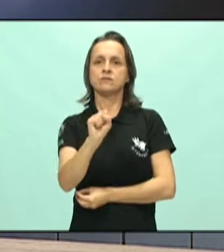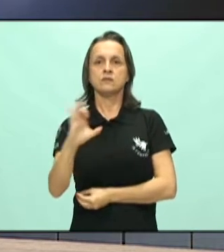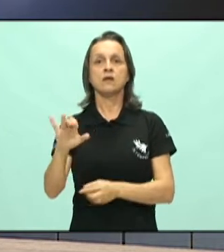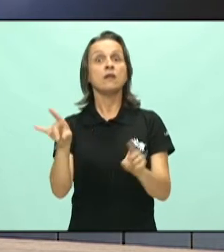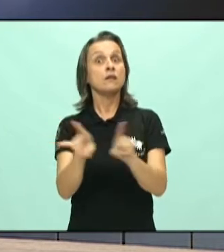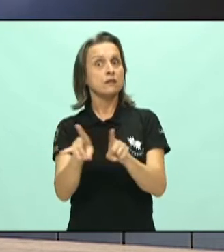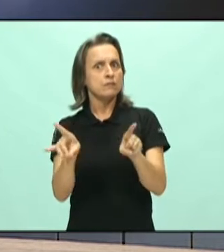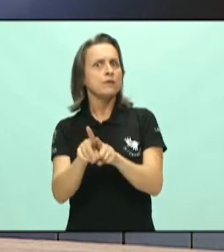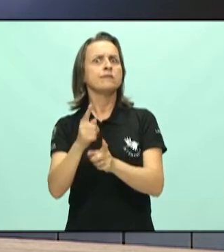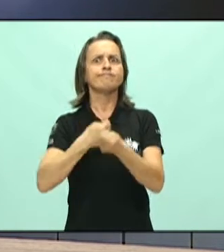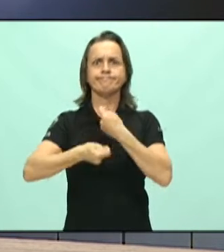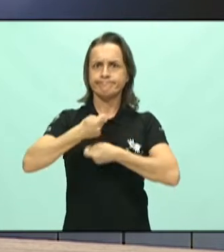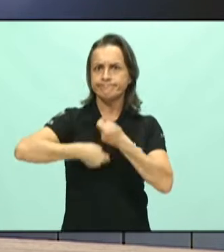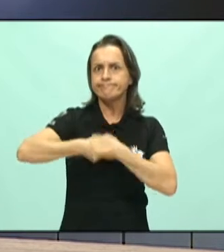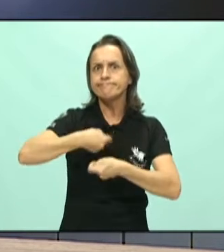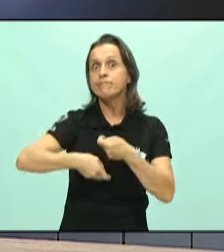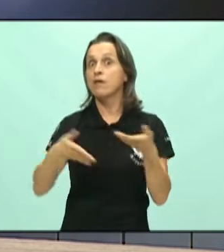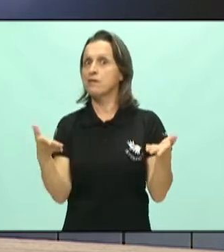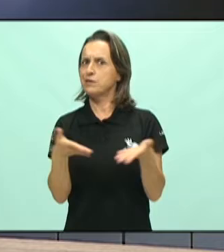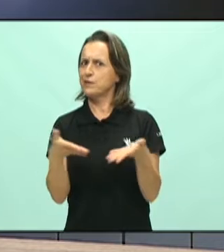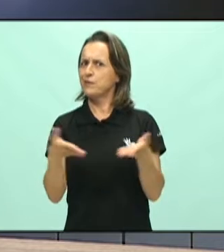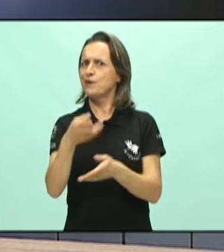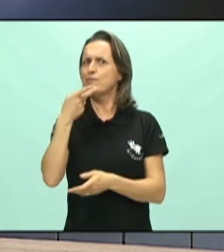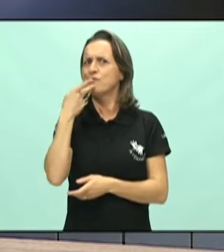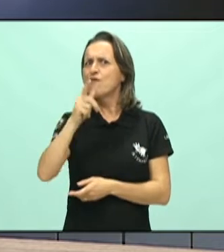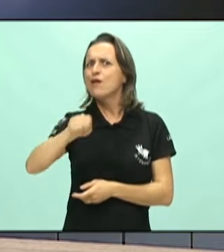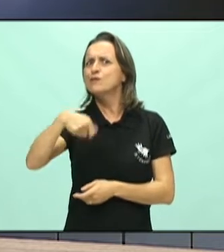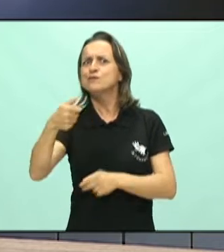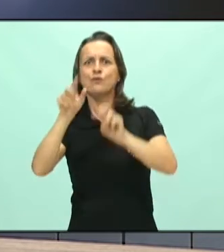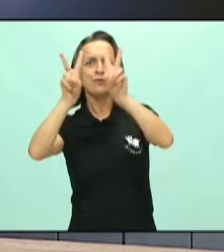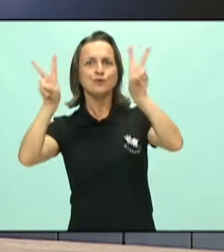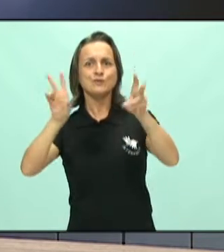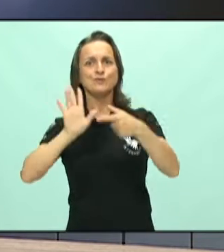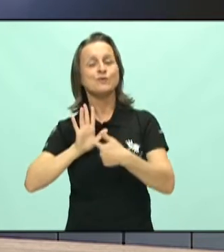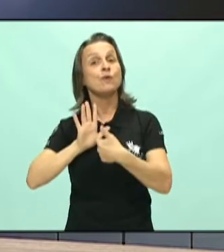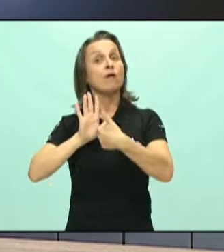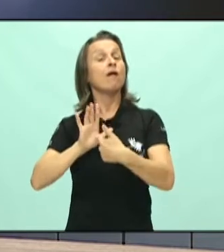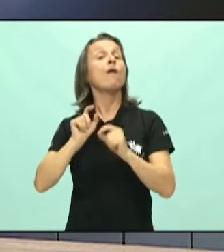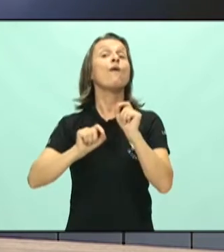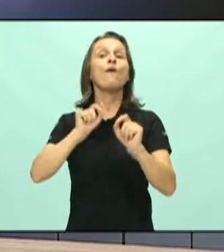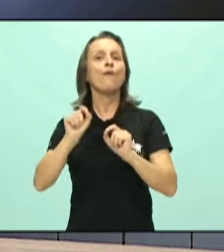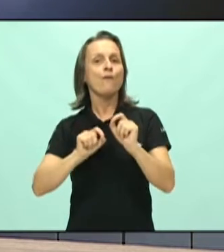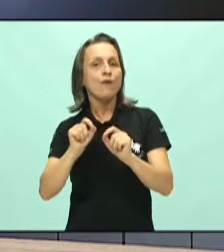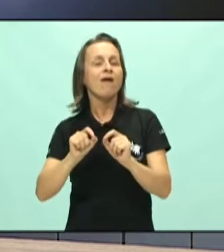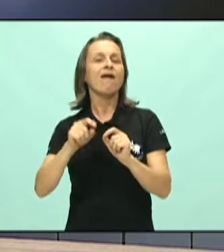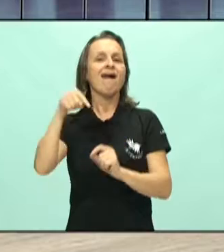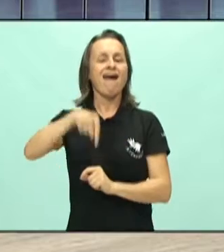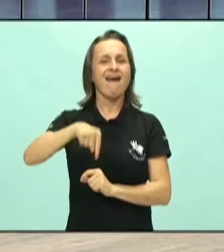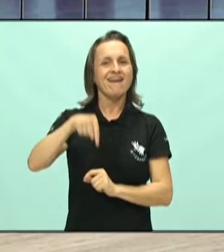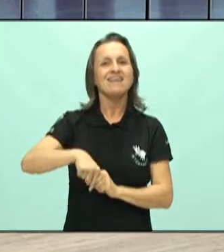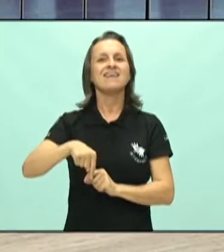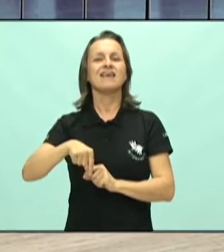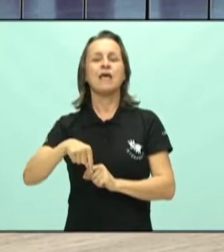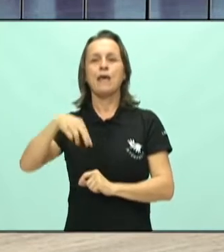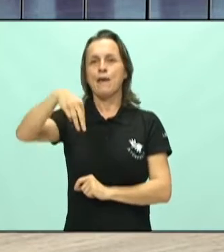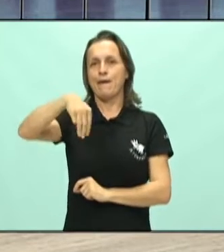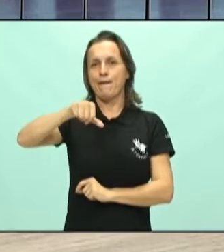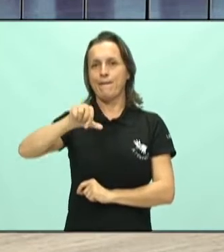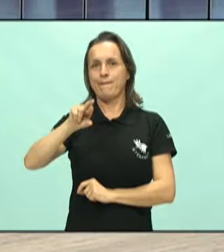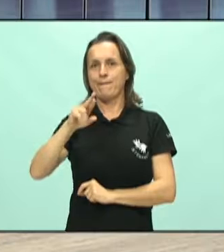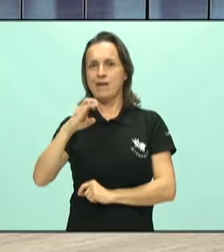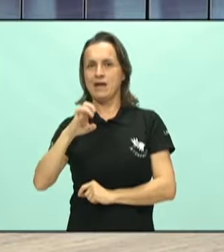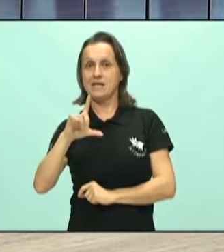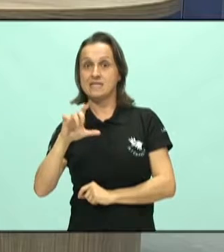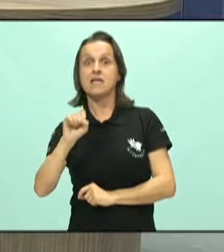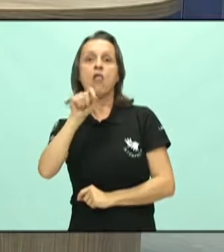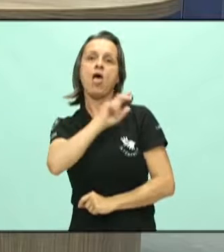consequentemente, econômico. Para abordar este assunto, nós recebemos aqui no estúdio da TV Câmara Marcelo Petrelli, que é o presidente do